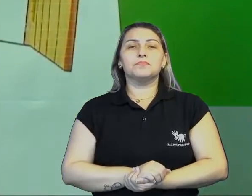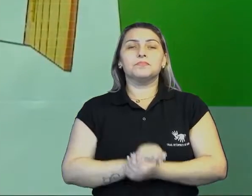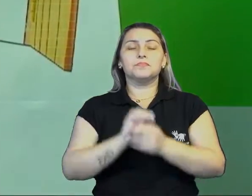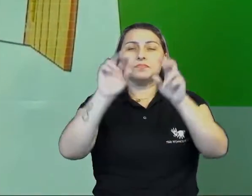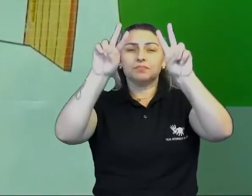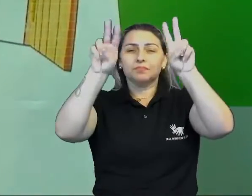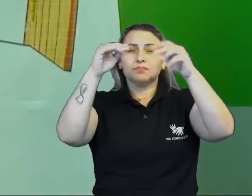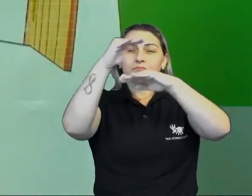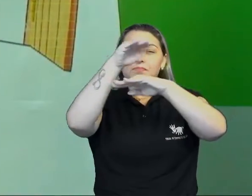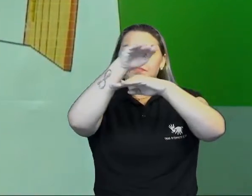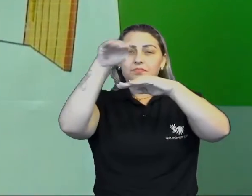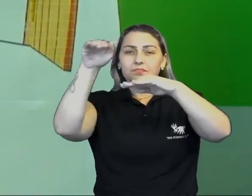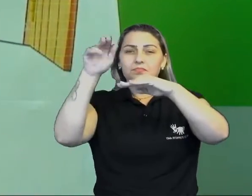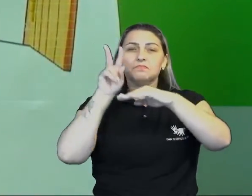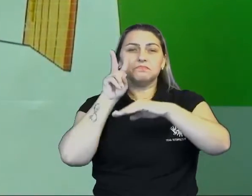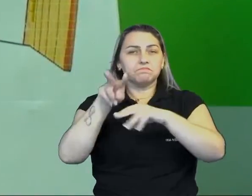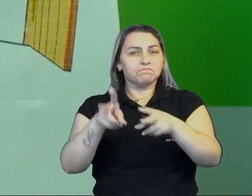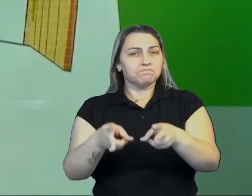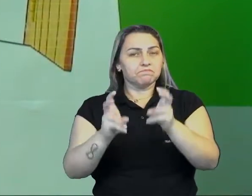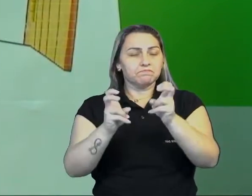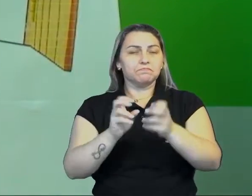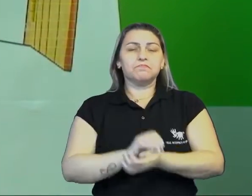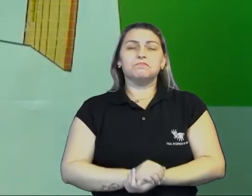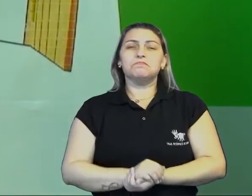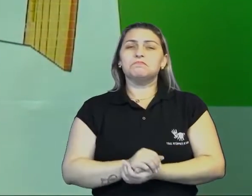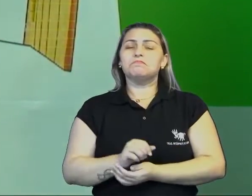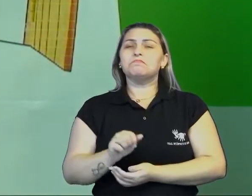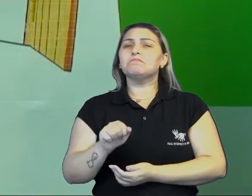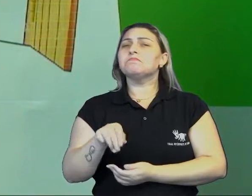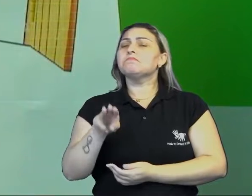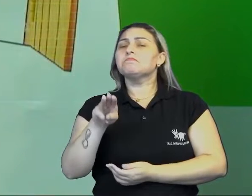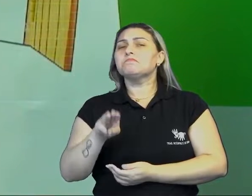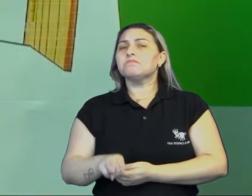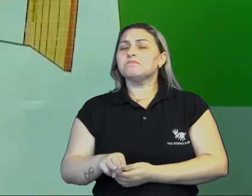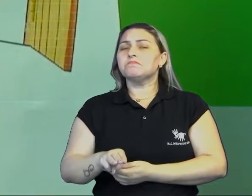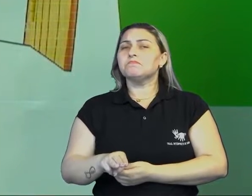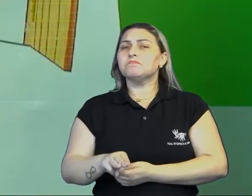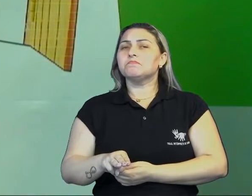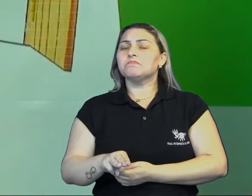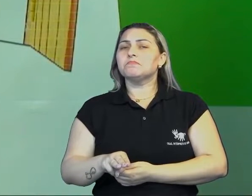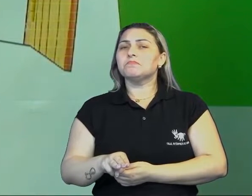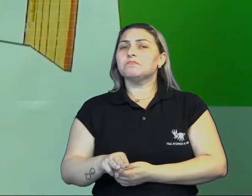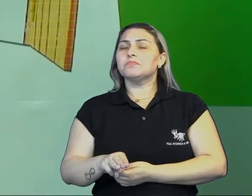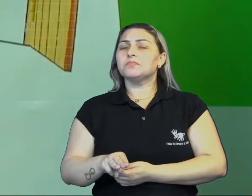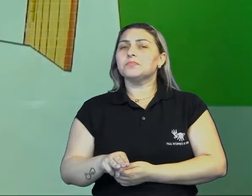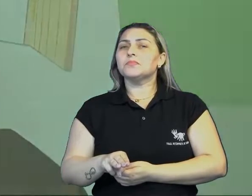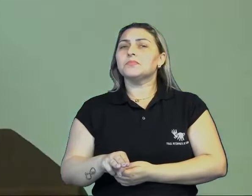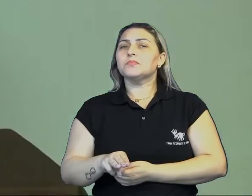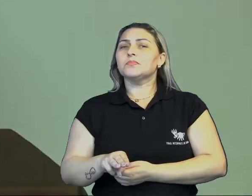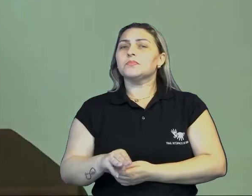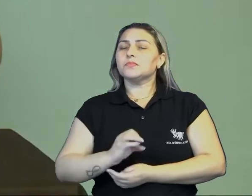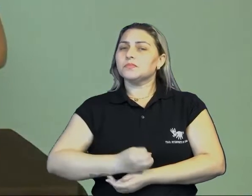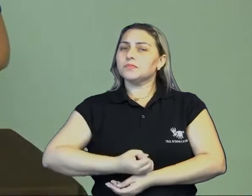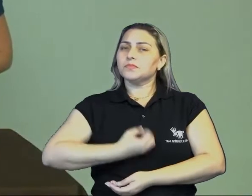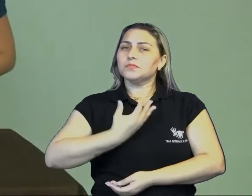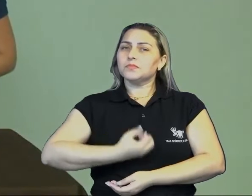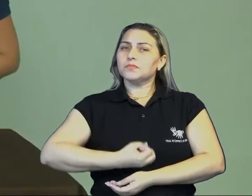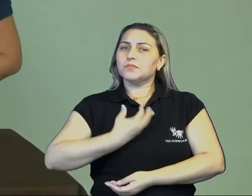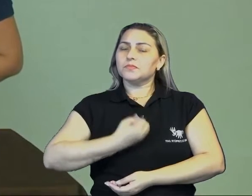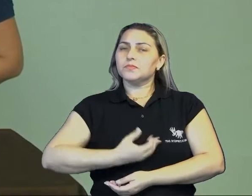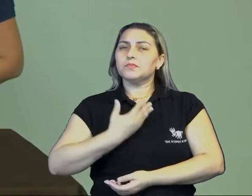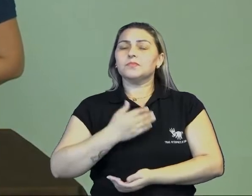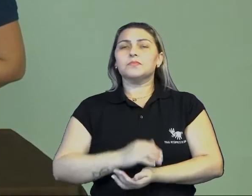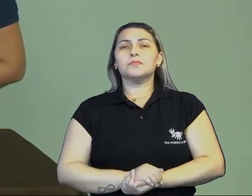cima. Viram só? E de quem é esse poema? Quem foi o autor desse